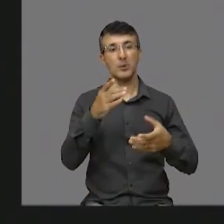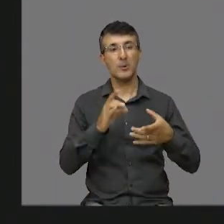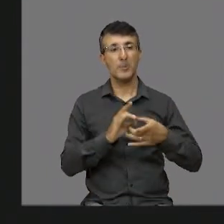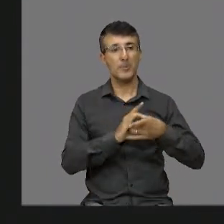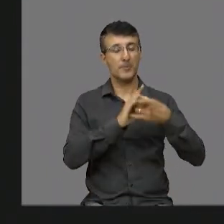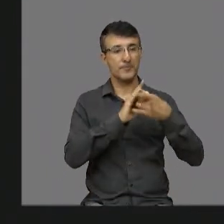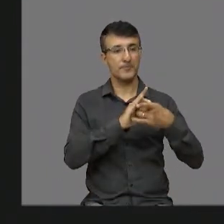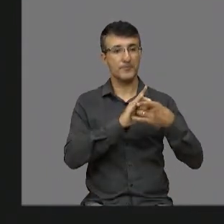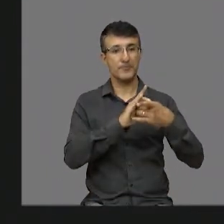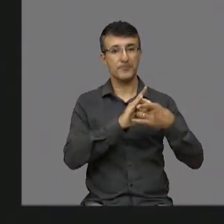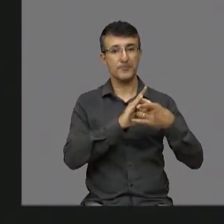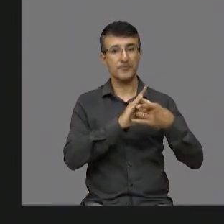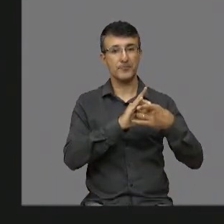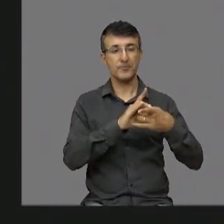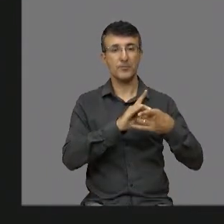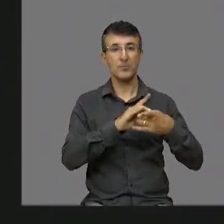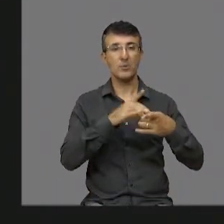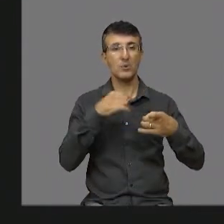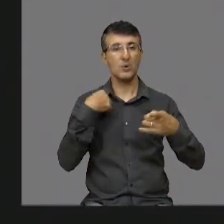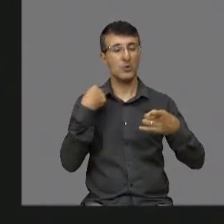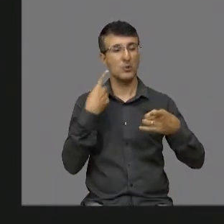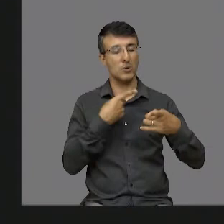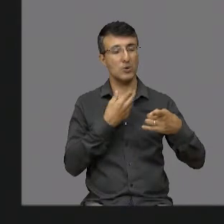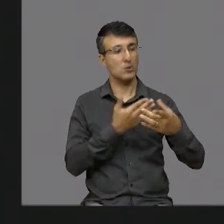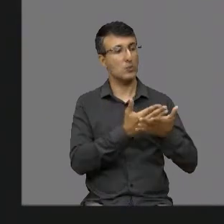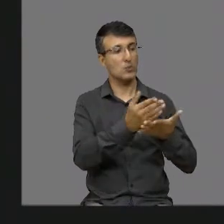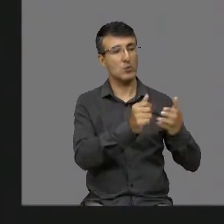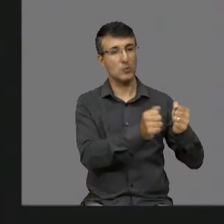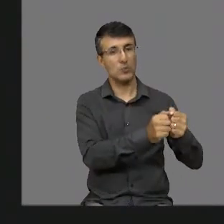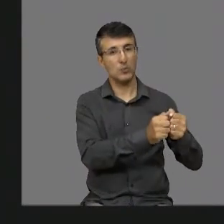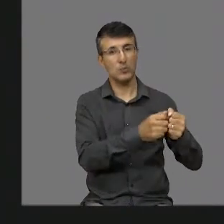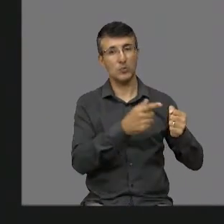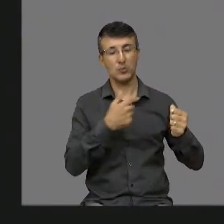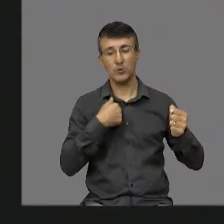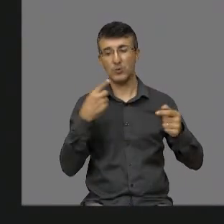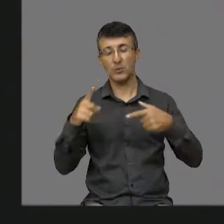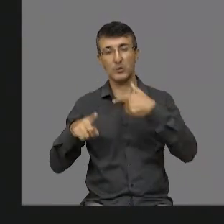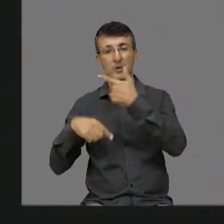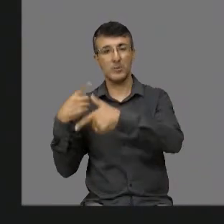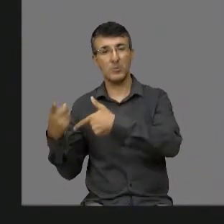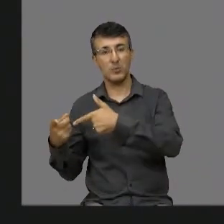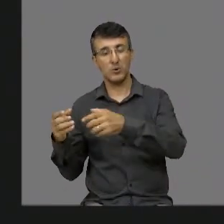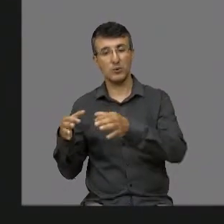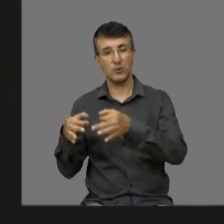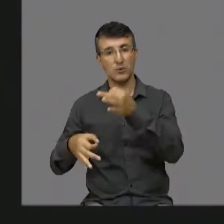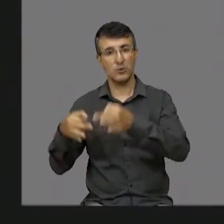A gente vem depois, já com a parte do judiciário, um pouco isso que eu vejo.